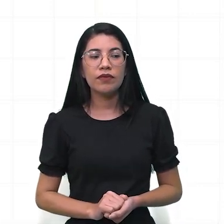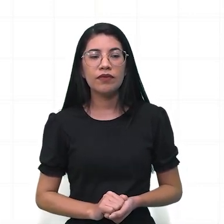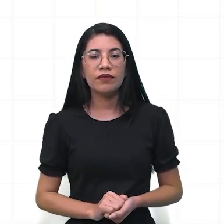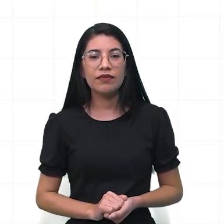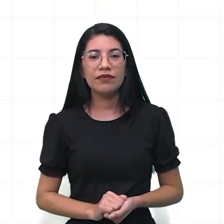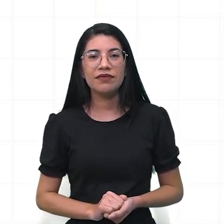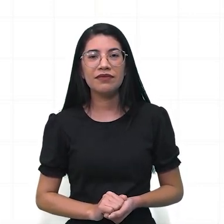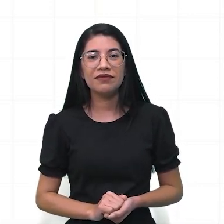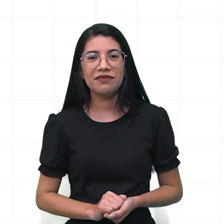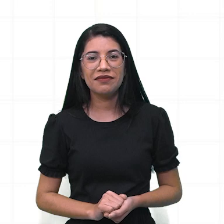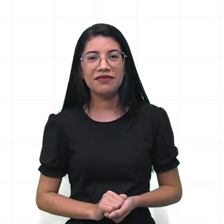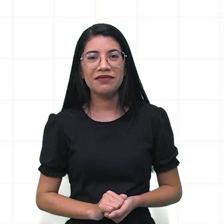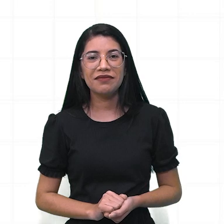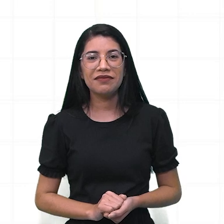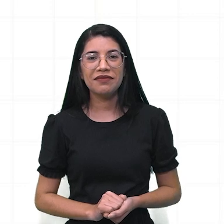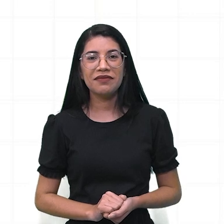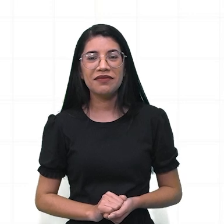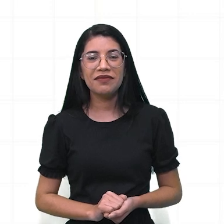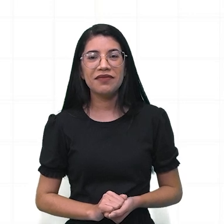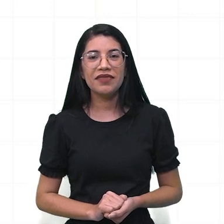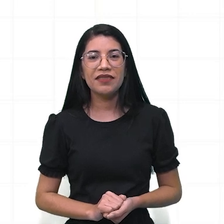nós temos, ó,